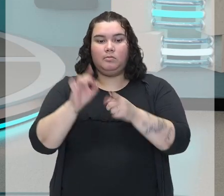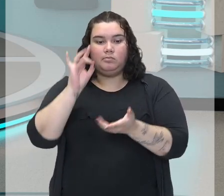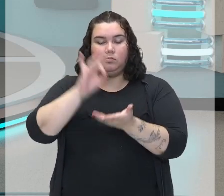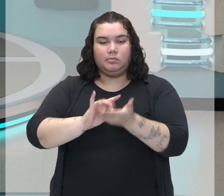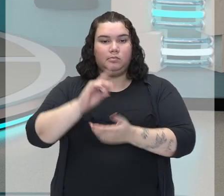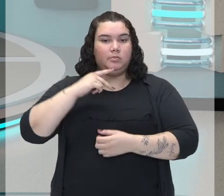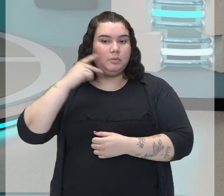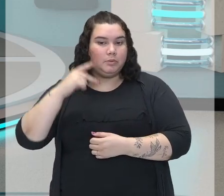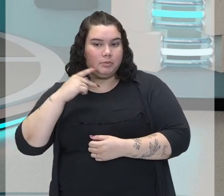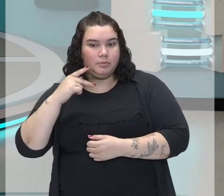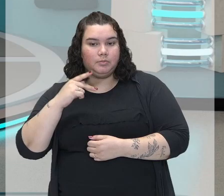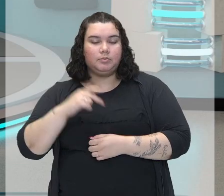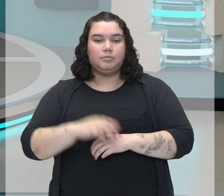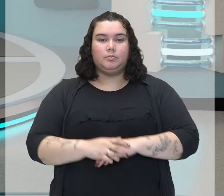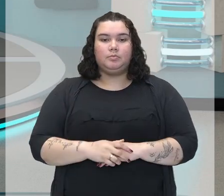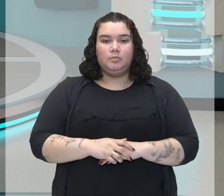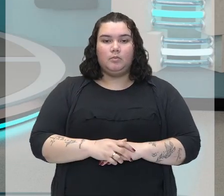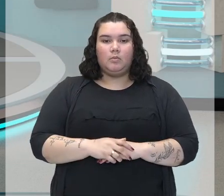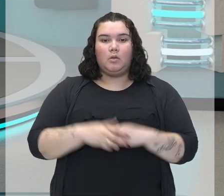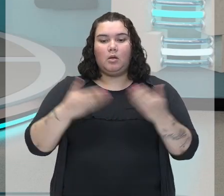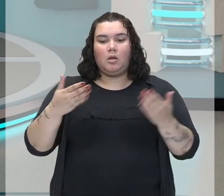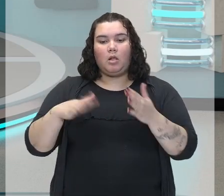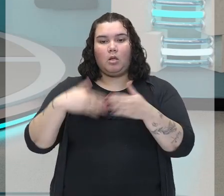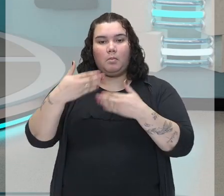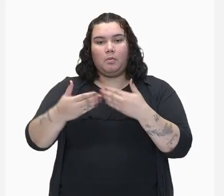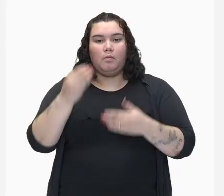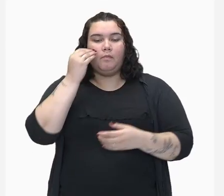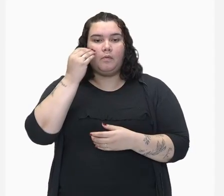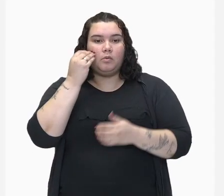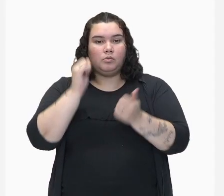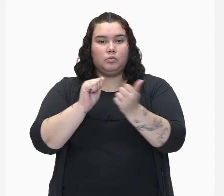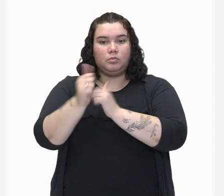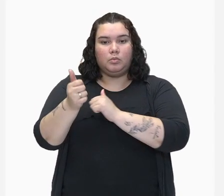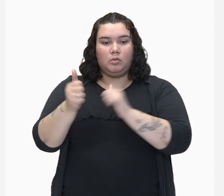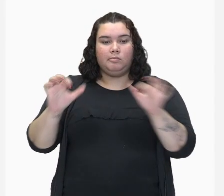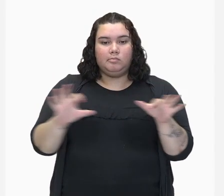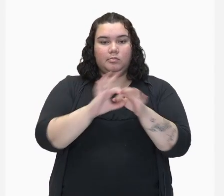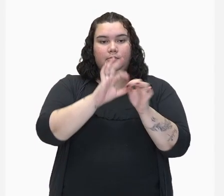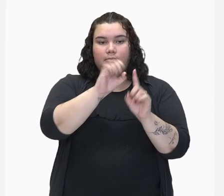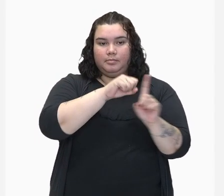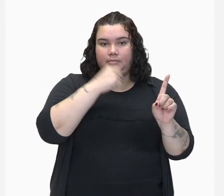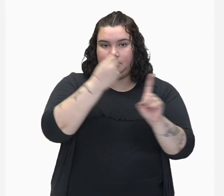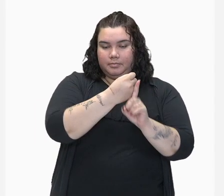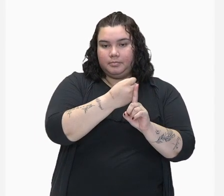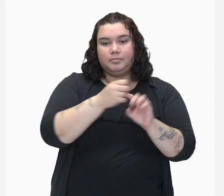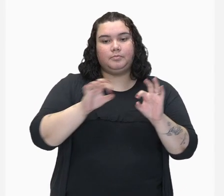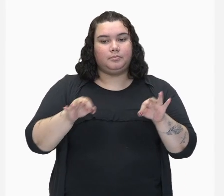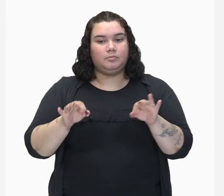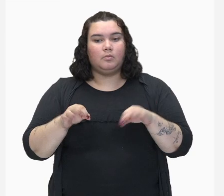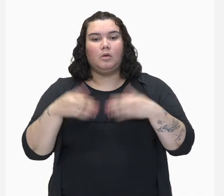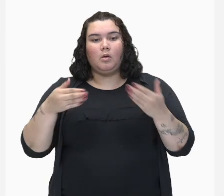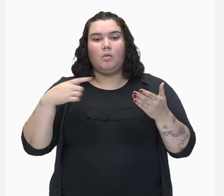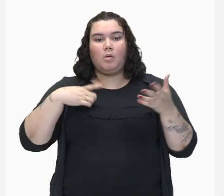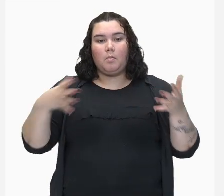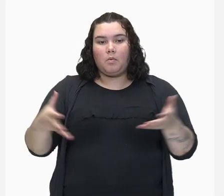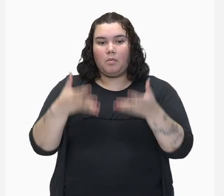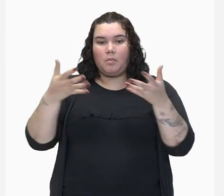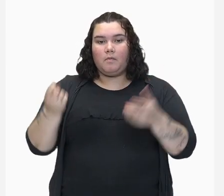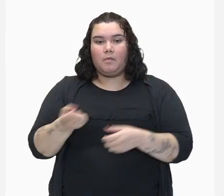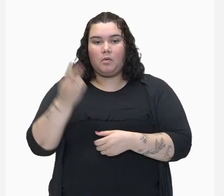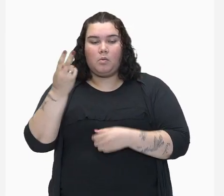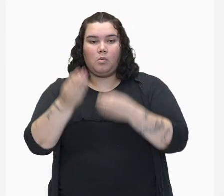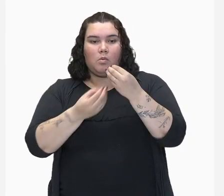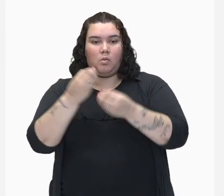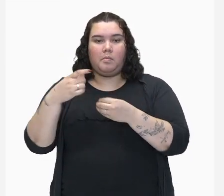política. E depois nós vamos ver agora o esporte à sociedade. Né? Ele promove valores como